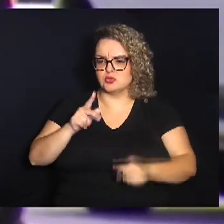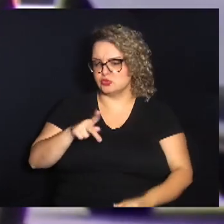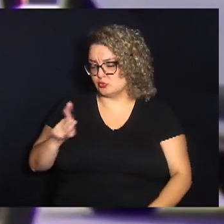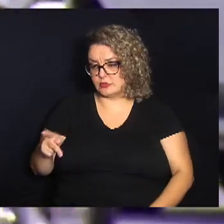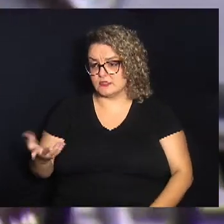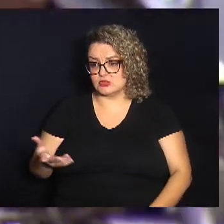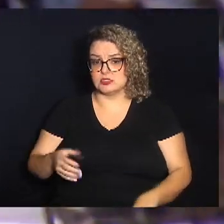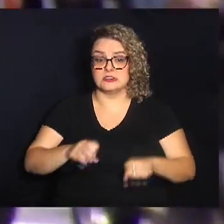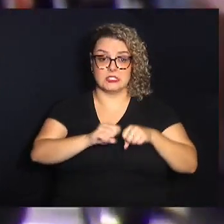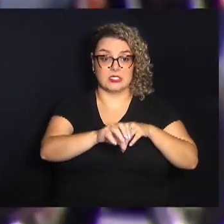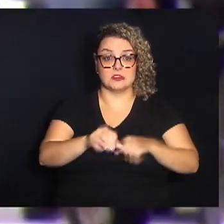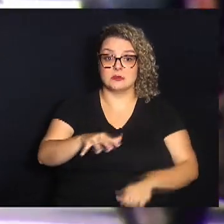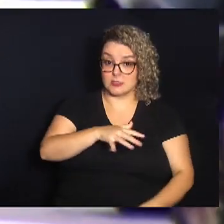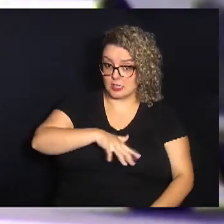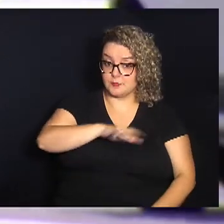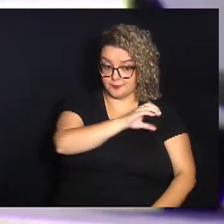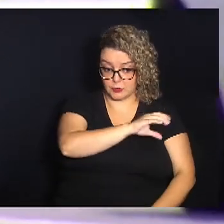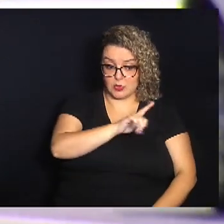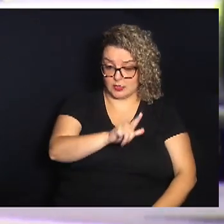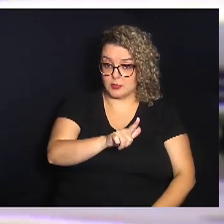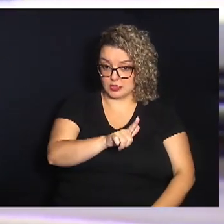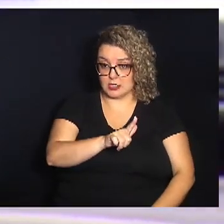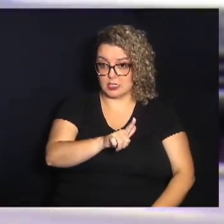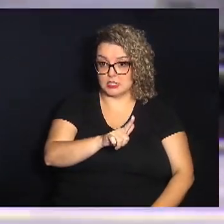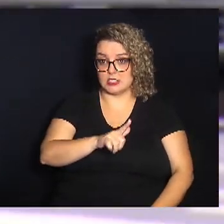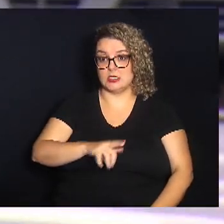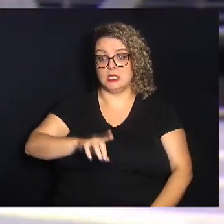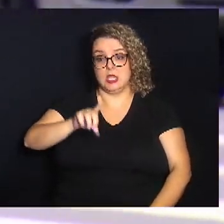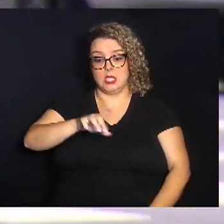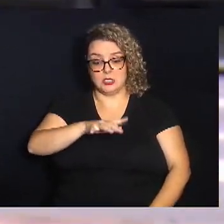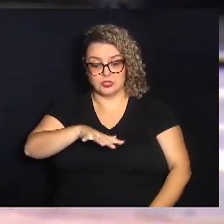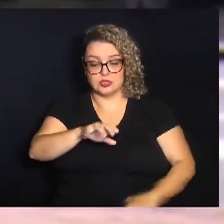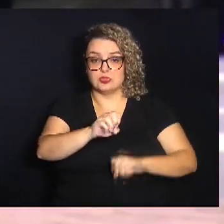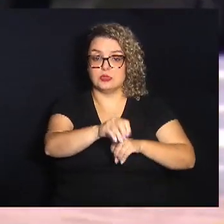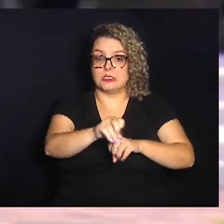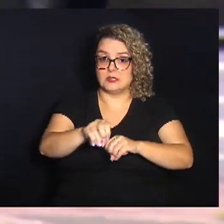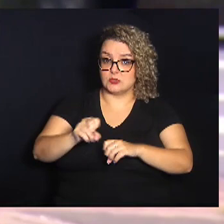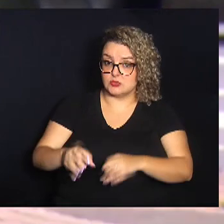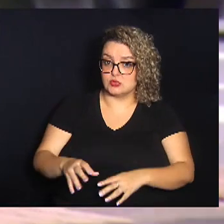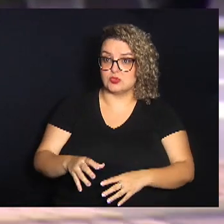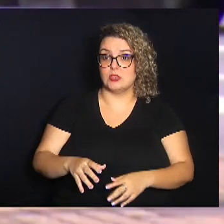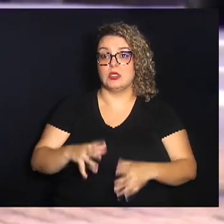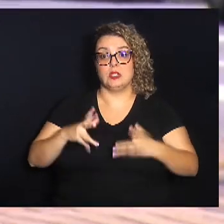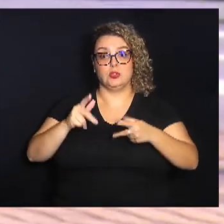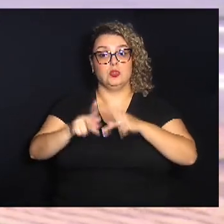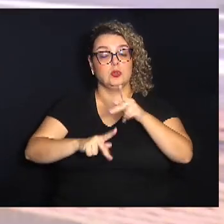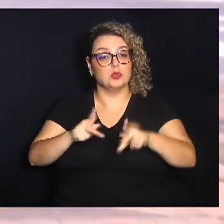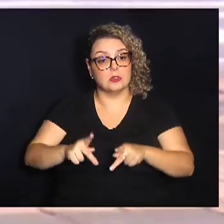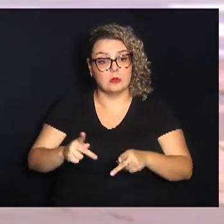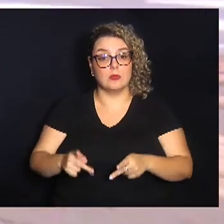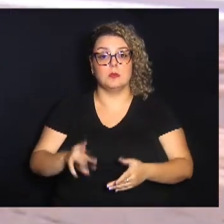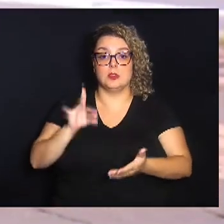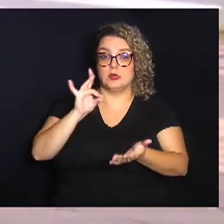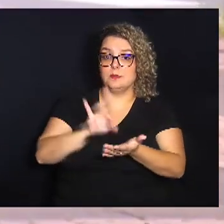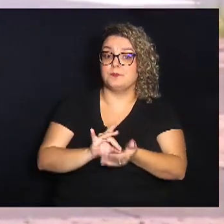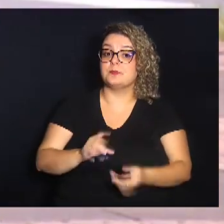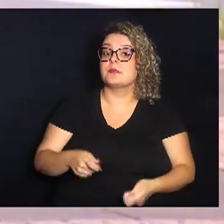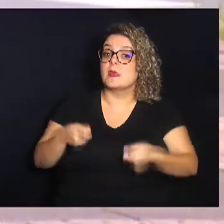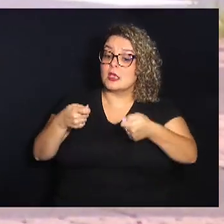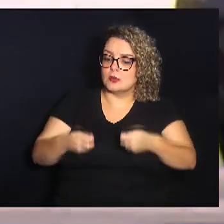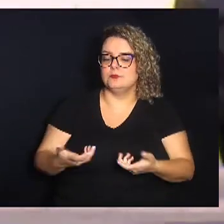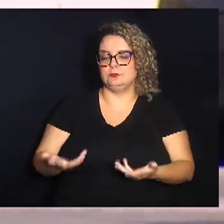que lecionam aqui na região do Campo Grande, as diretoras educacionais e a população em si, exatamente para